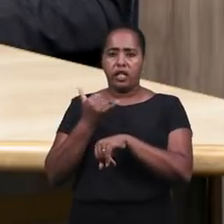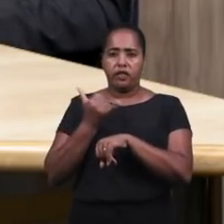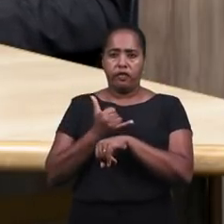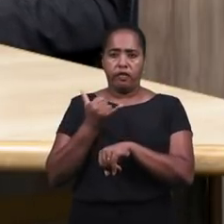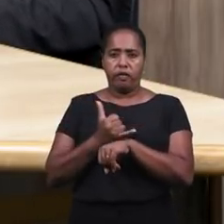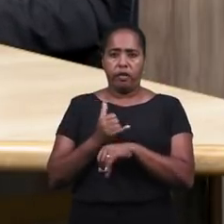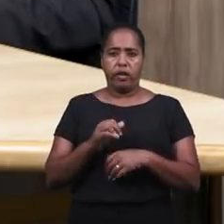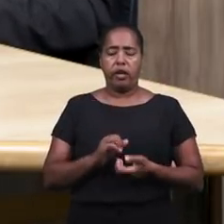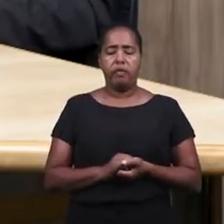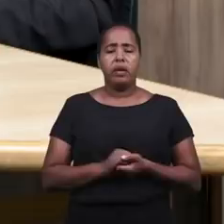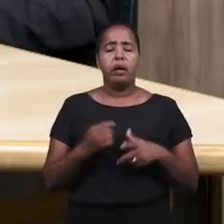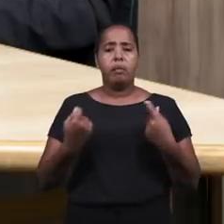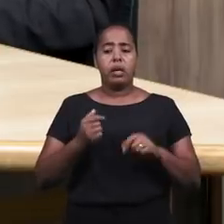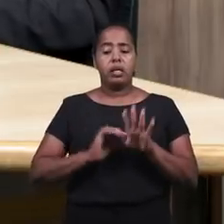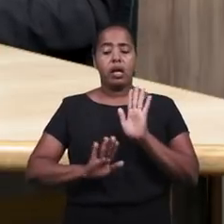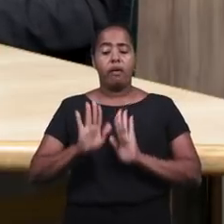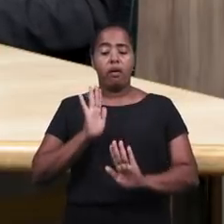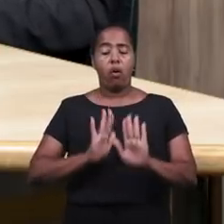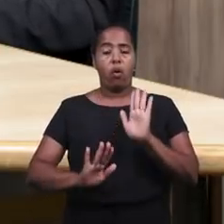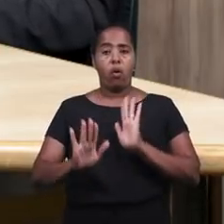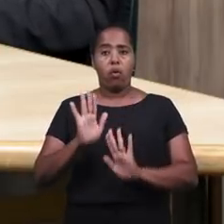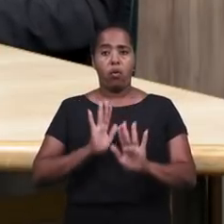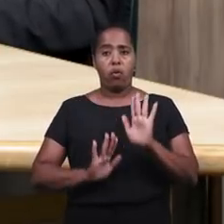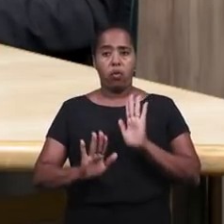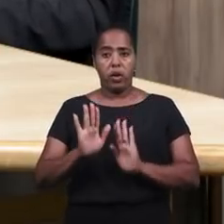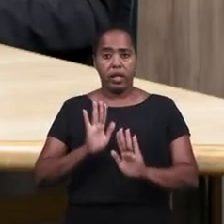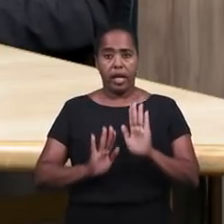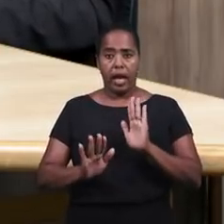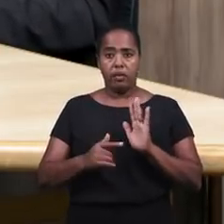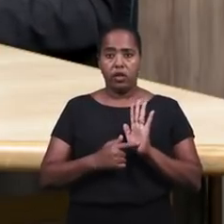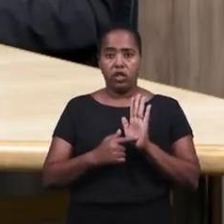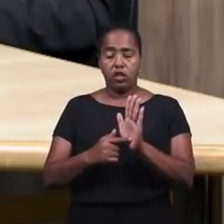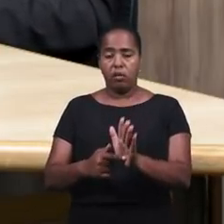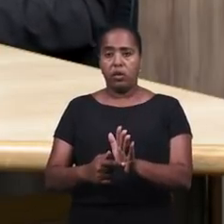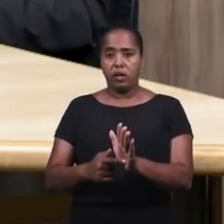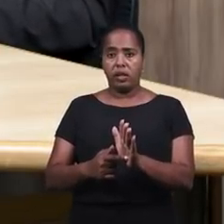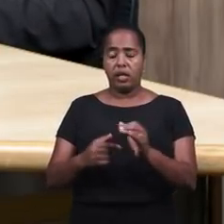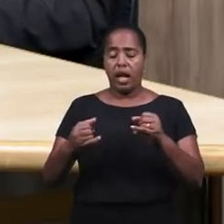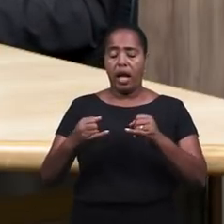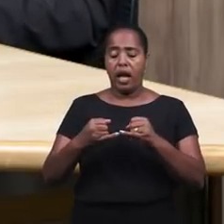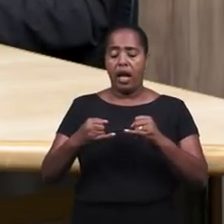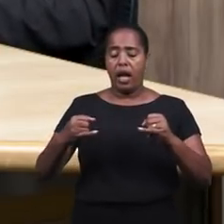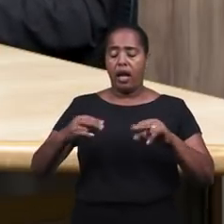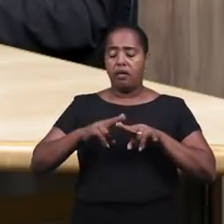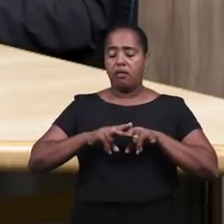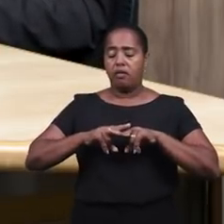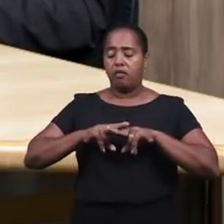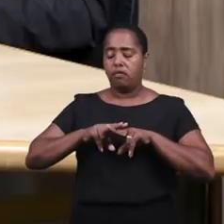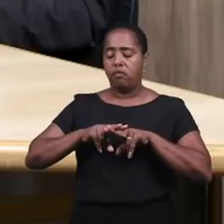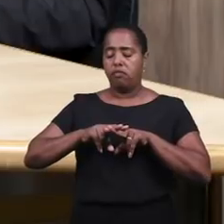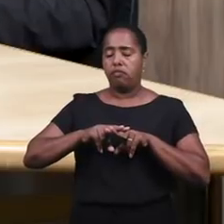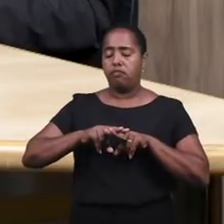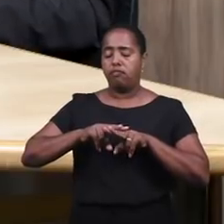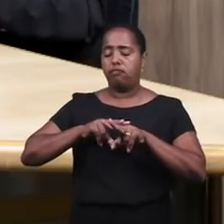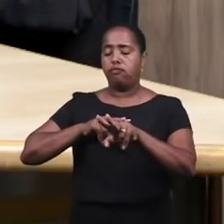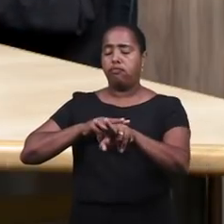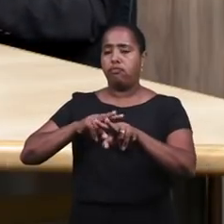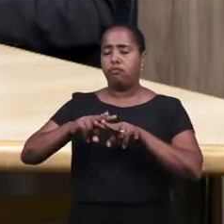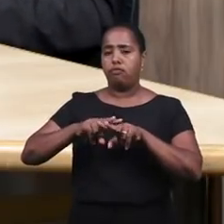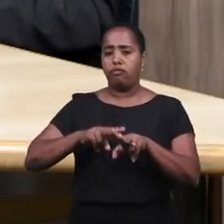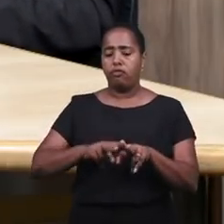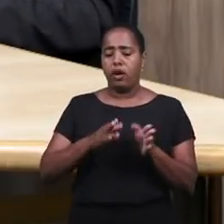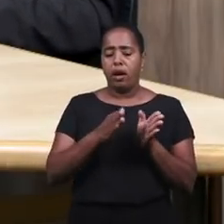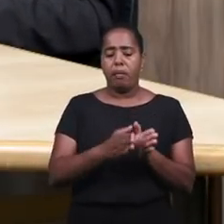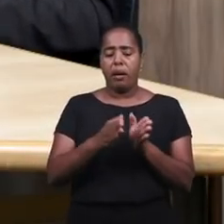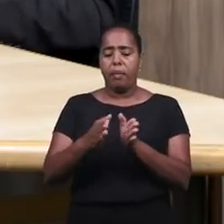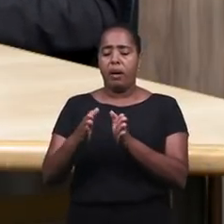ferro. Você tinha que ter cuidado em mensurar a linha férrea de tanto em tanto espaço,